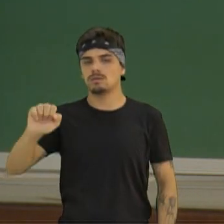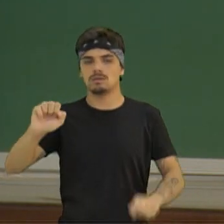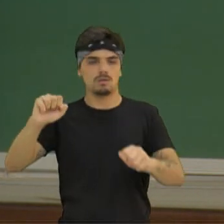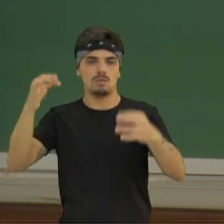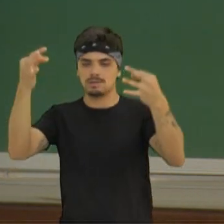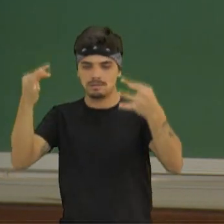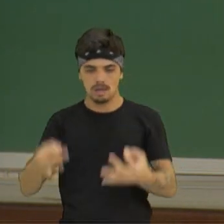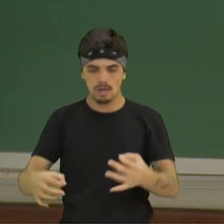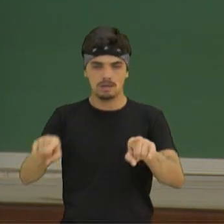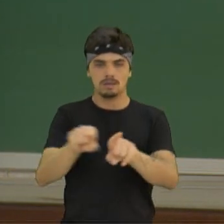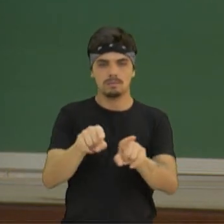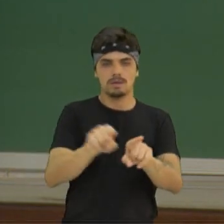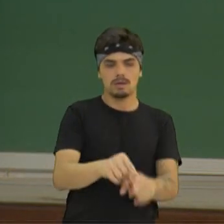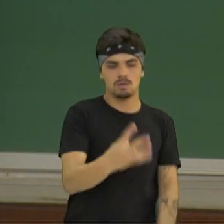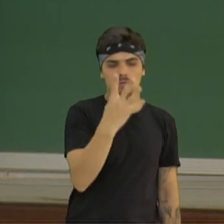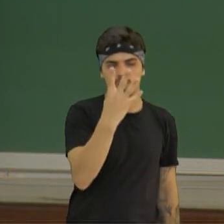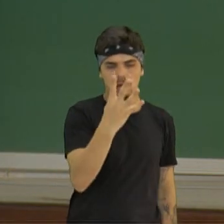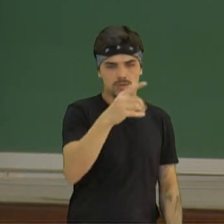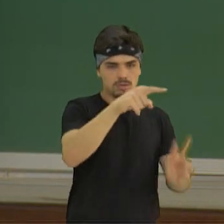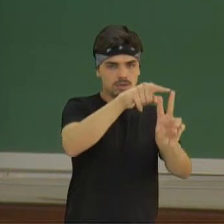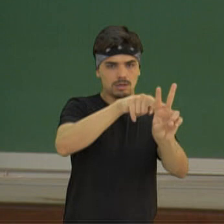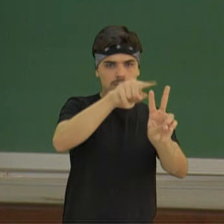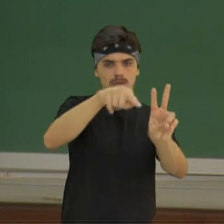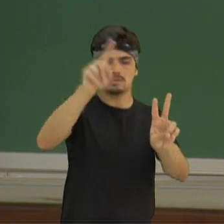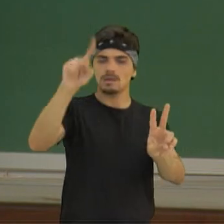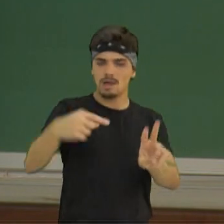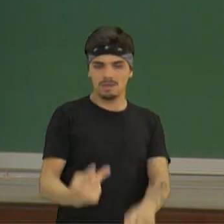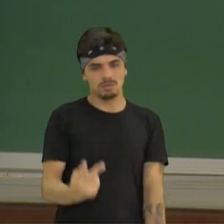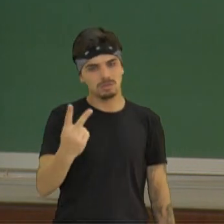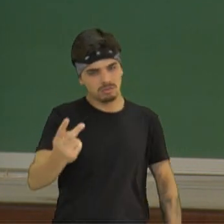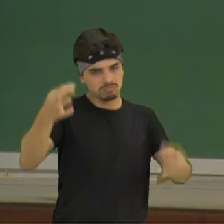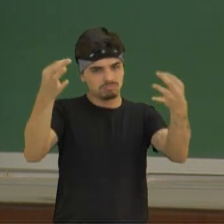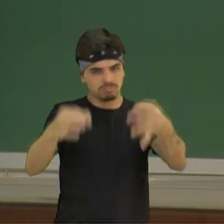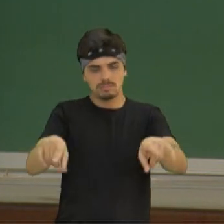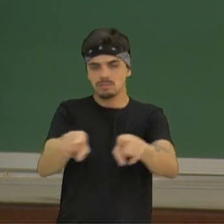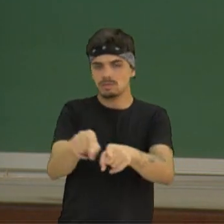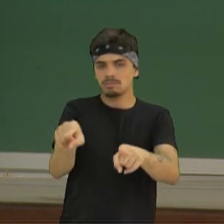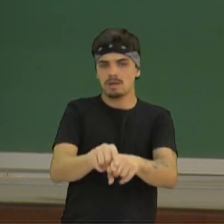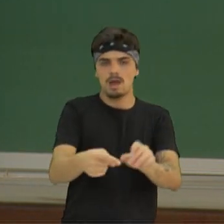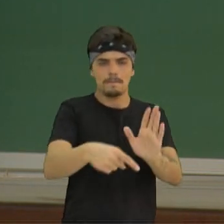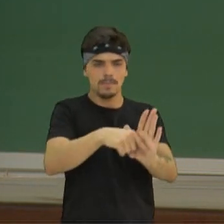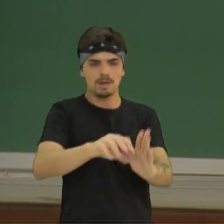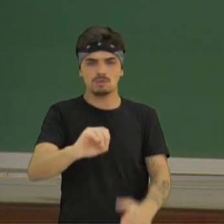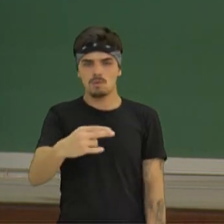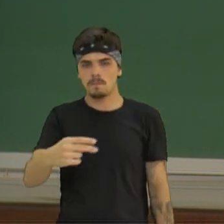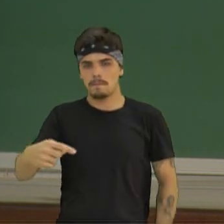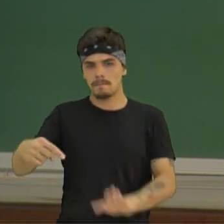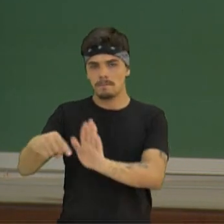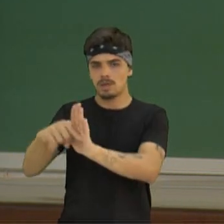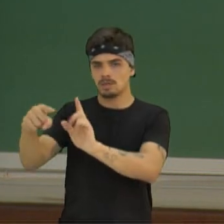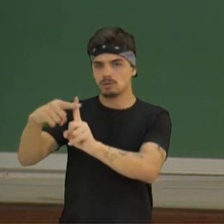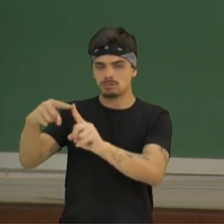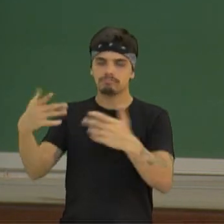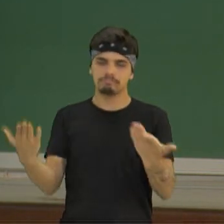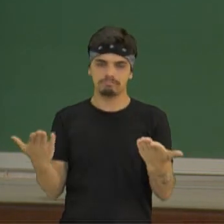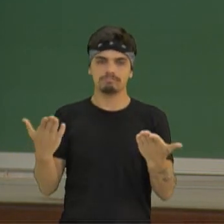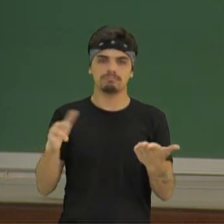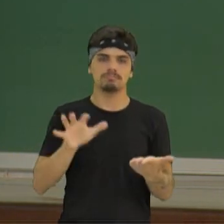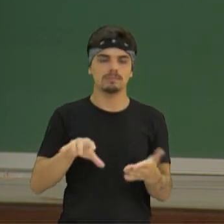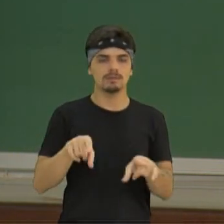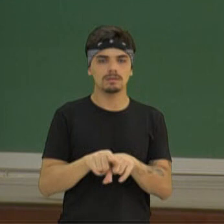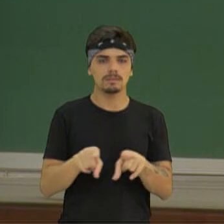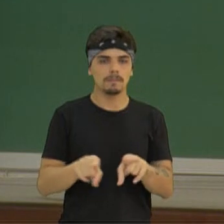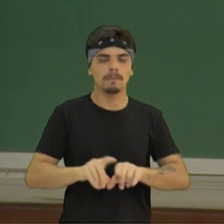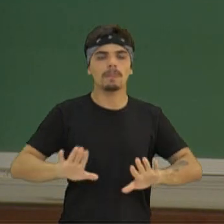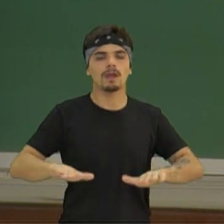muito fácil, 2. E outra vez ali a indicação do mais ou menos. Essa indicação do mais ou menos é que